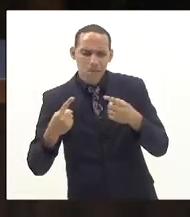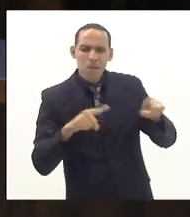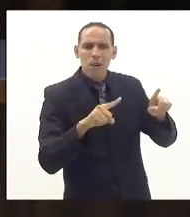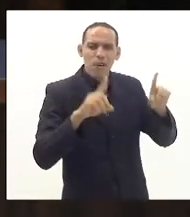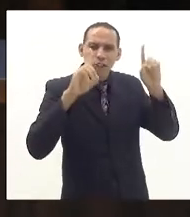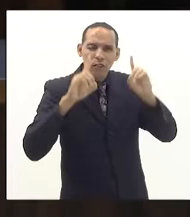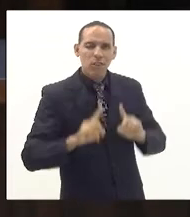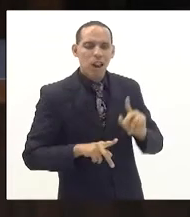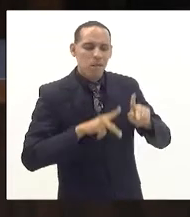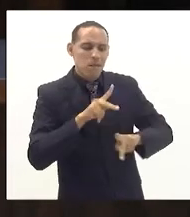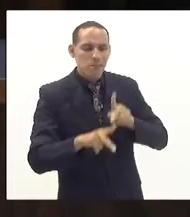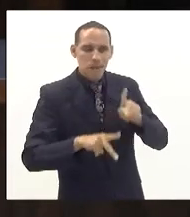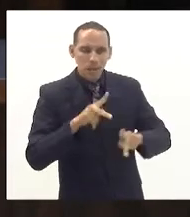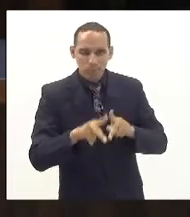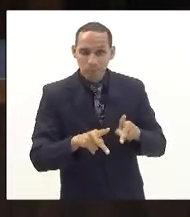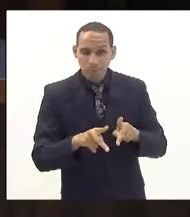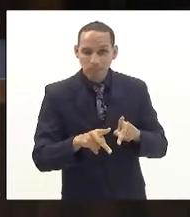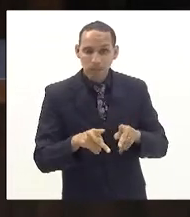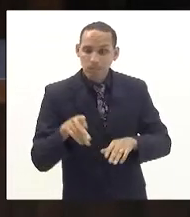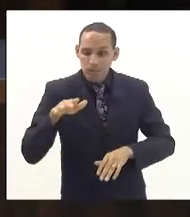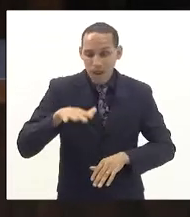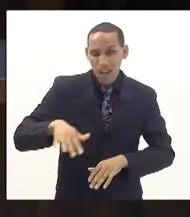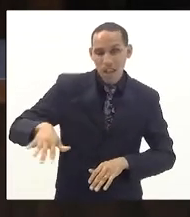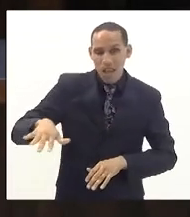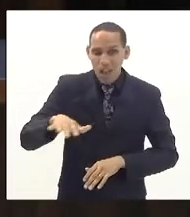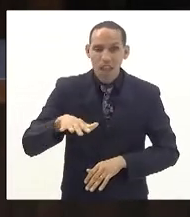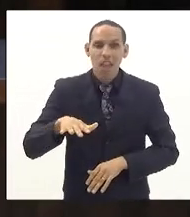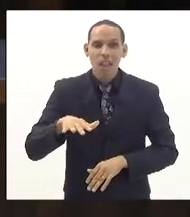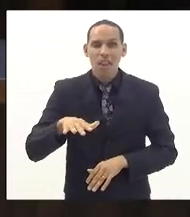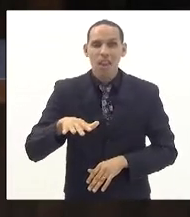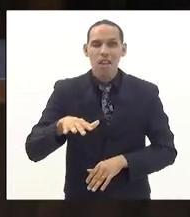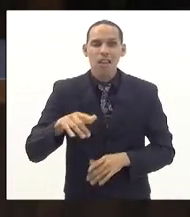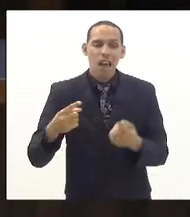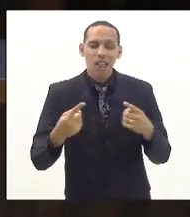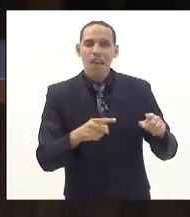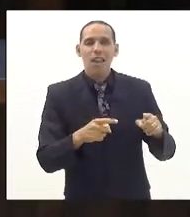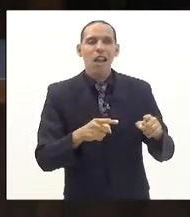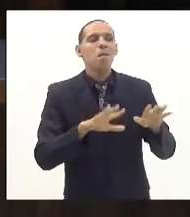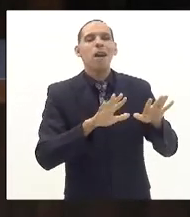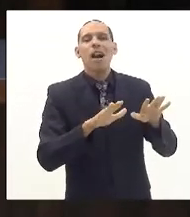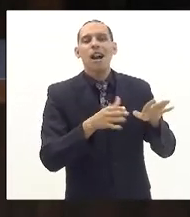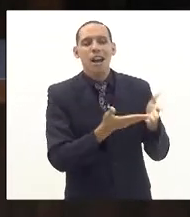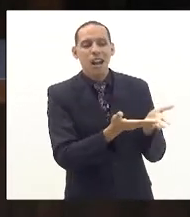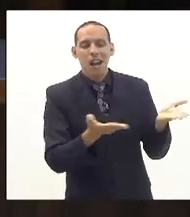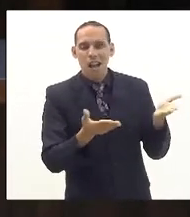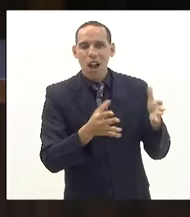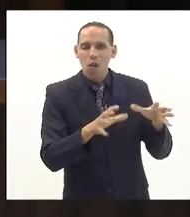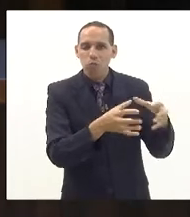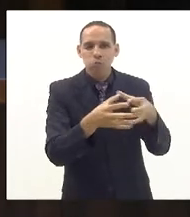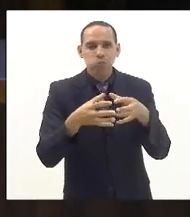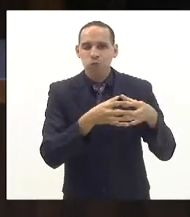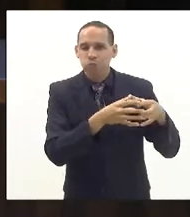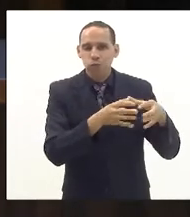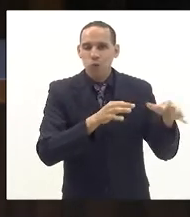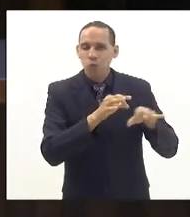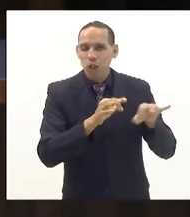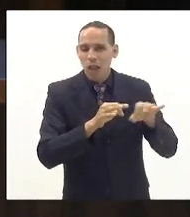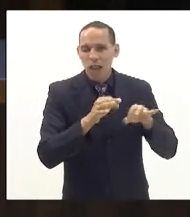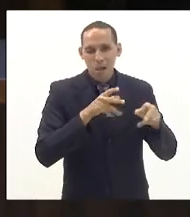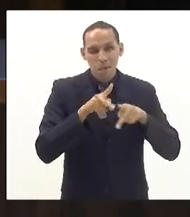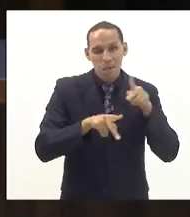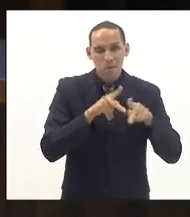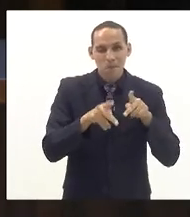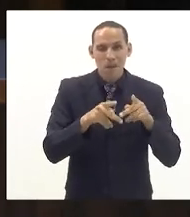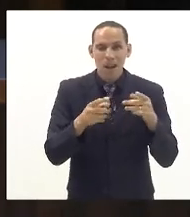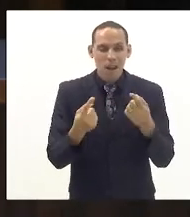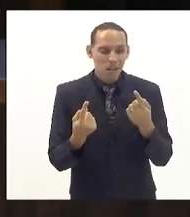da população. Os primeiros a serem extinguidos são as organizações populares. E, nesse contexto,